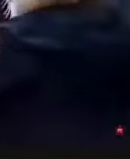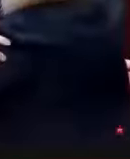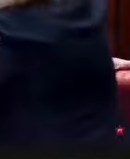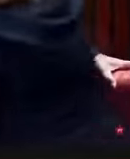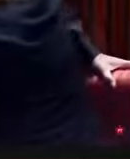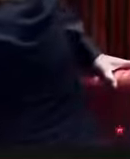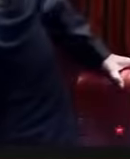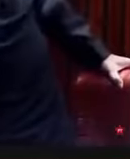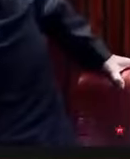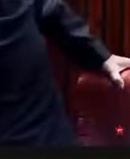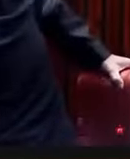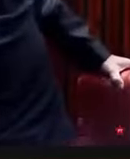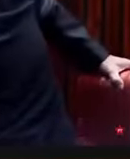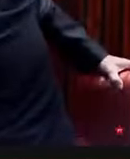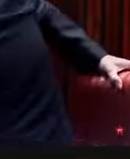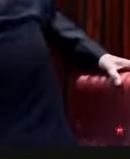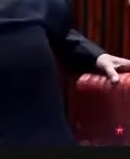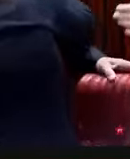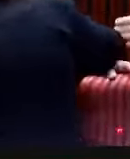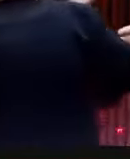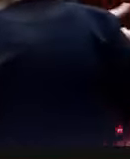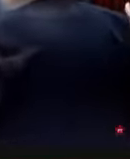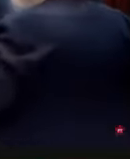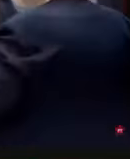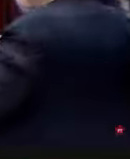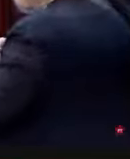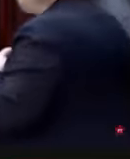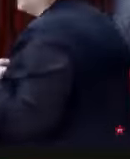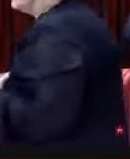cumprimento de Luiz Alexandre de Moraes, Rosa Weber,